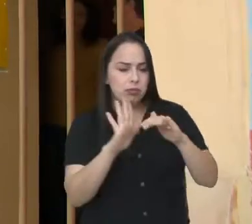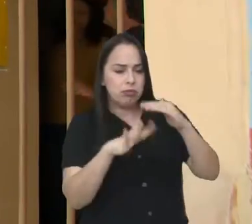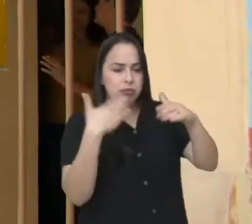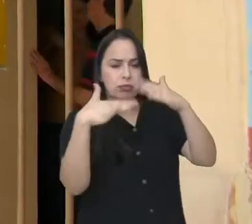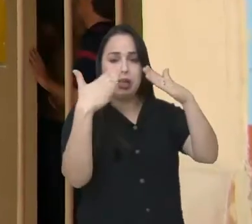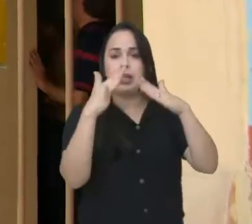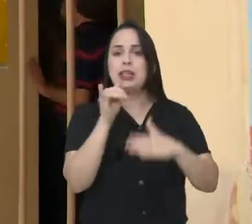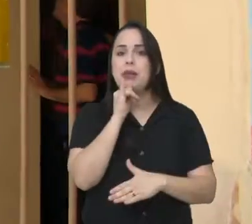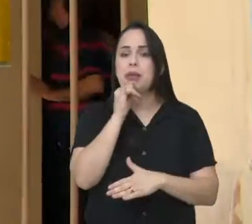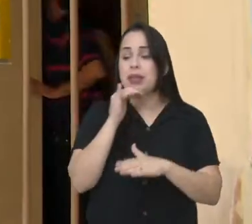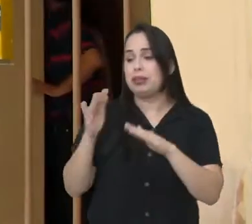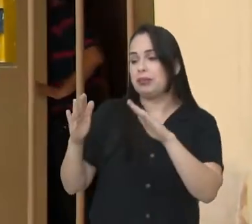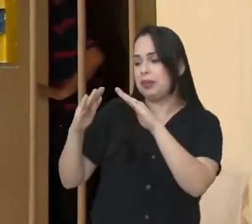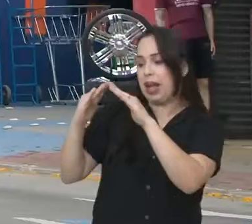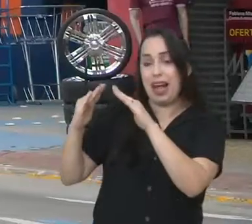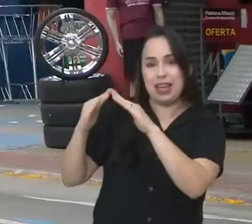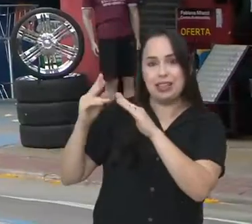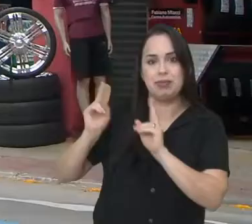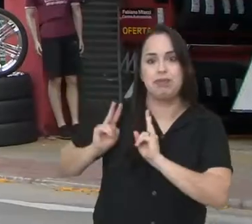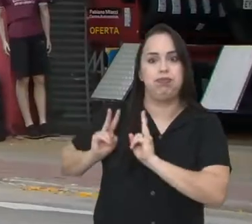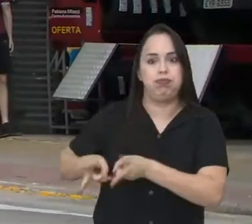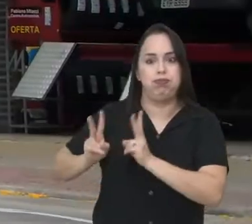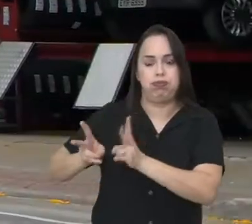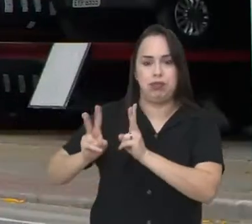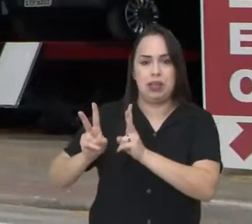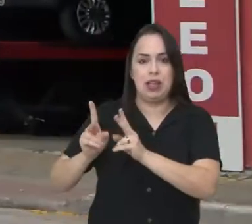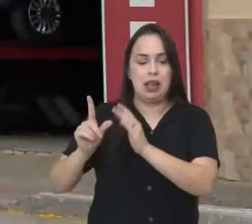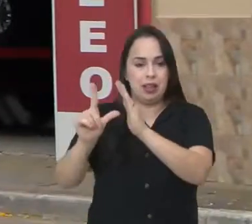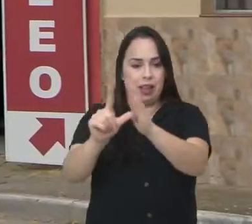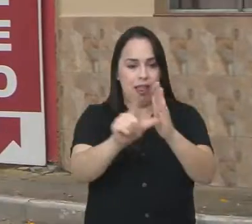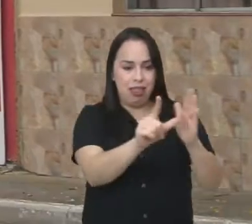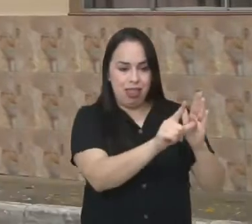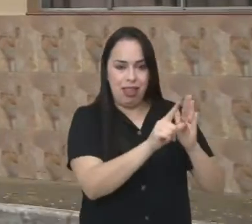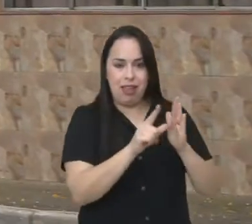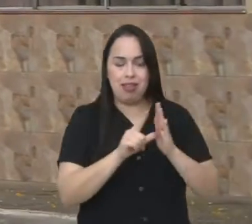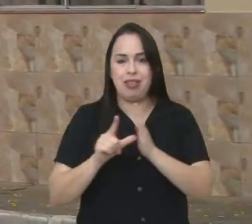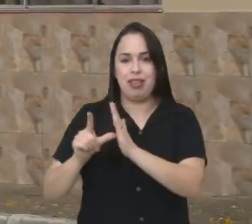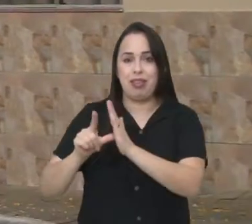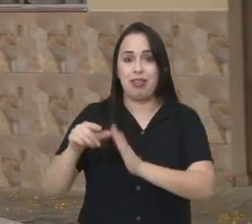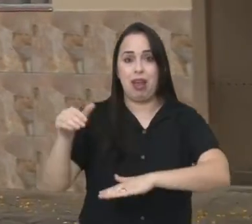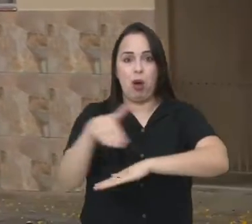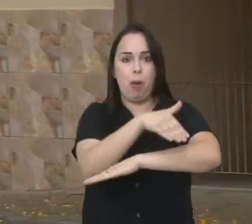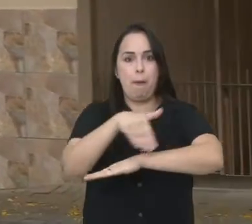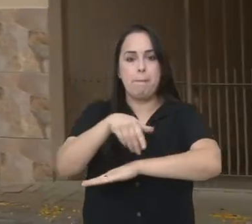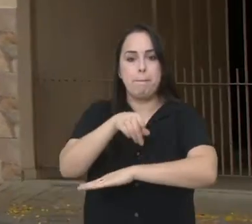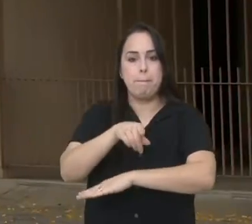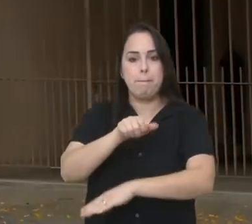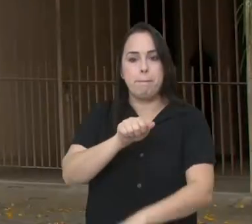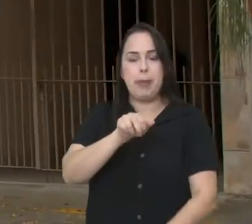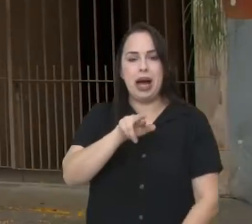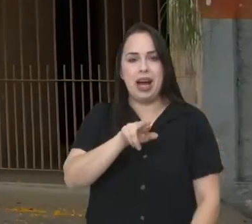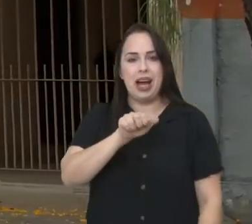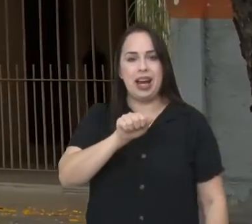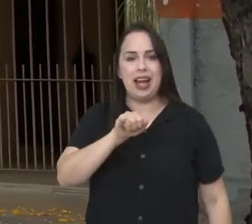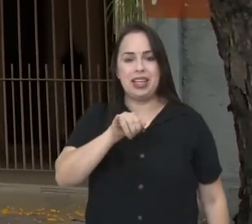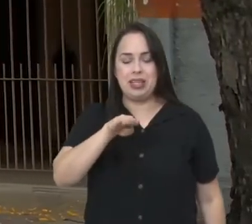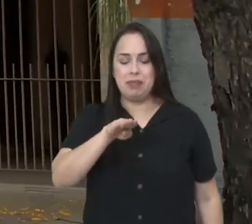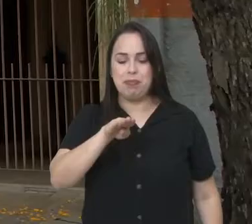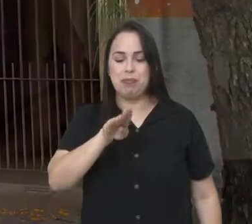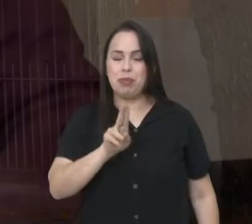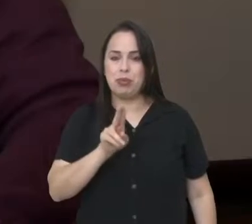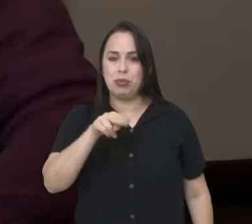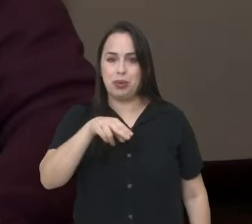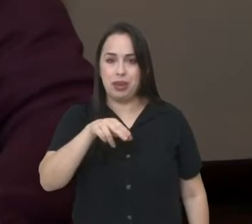casa dela ainda resiste diante do comércio intenso da Rua Paraibuna. Então, aqui a gente não tinha nada.